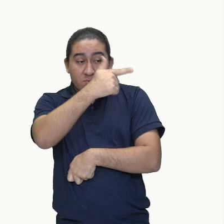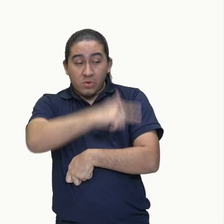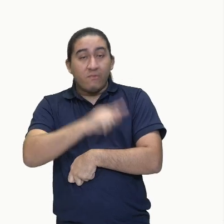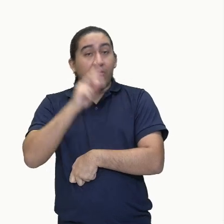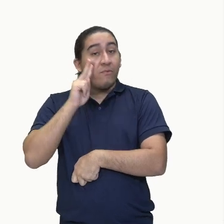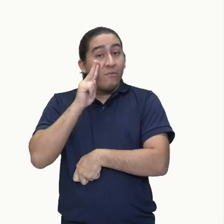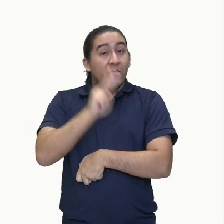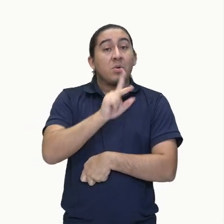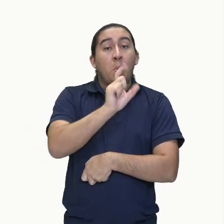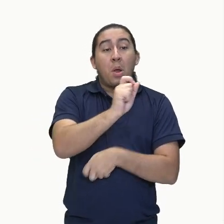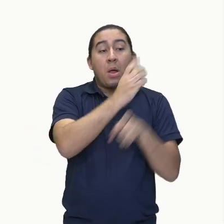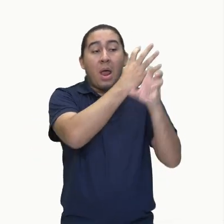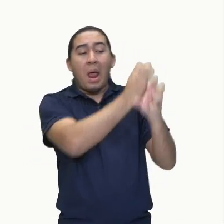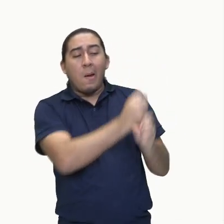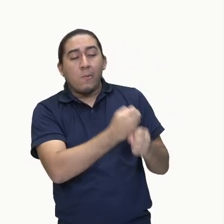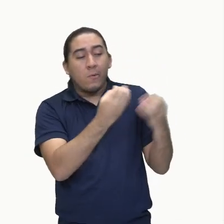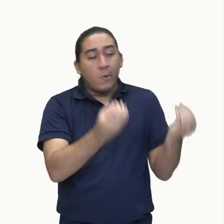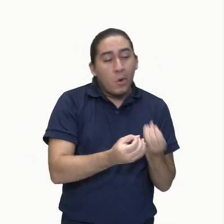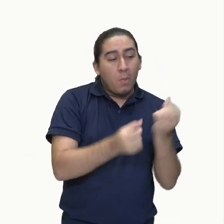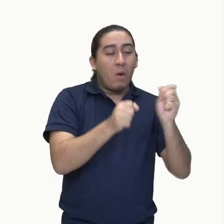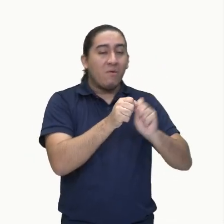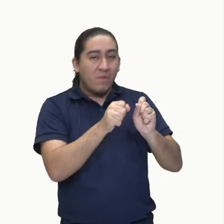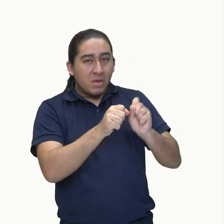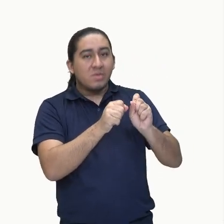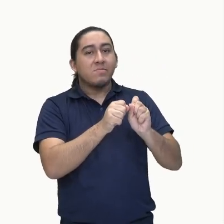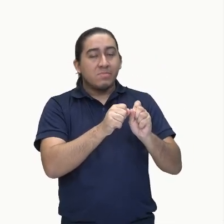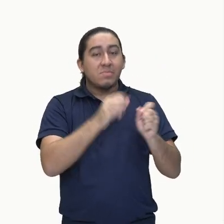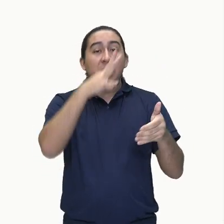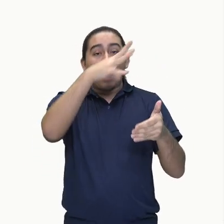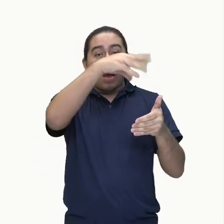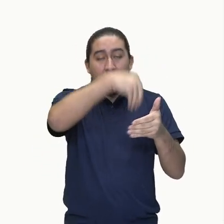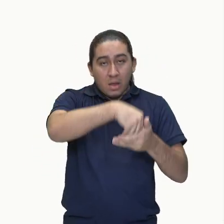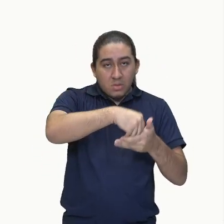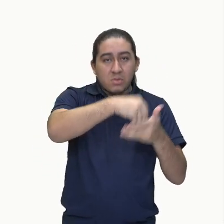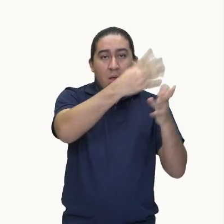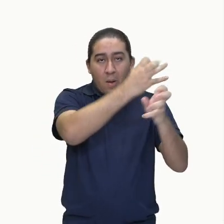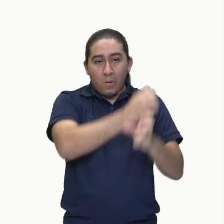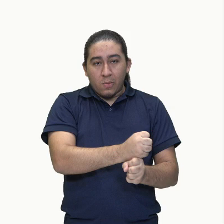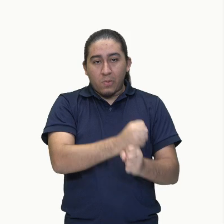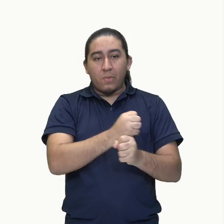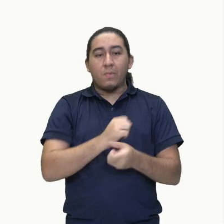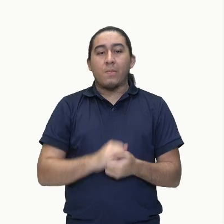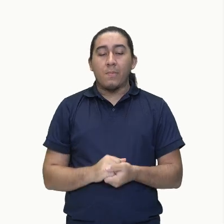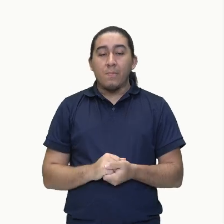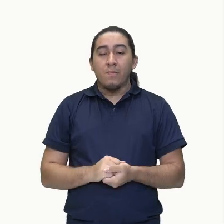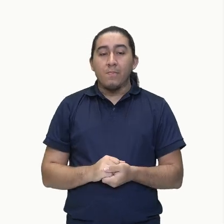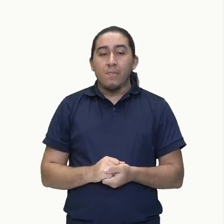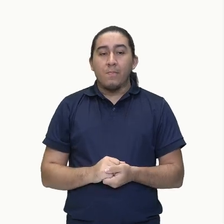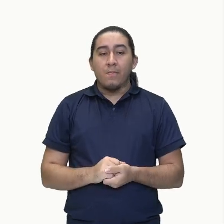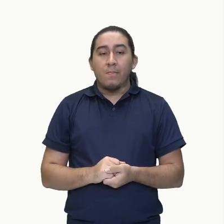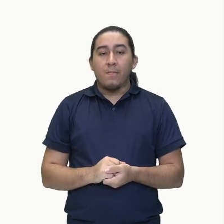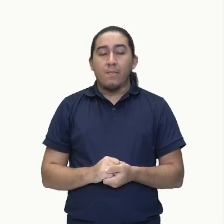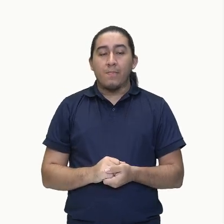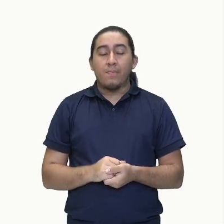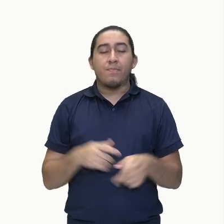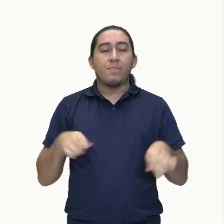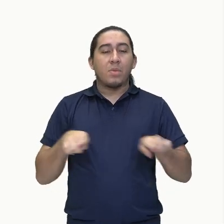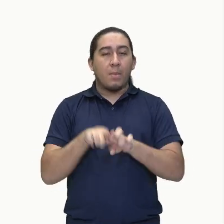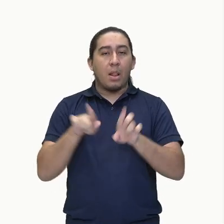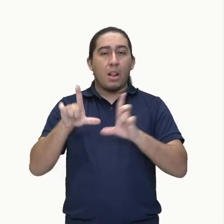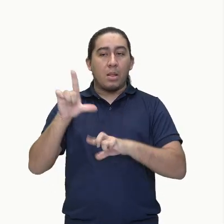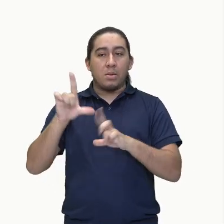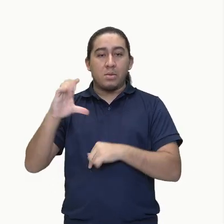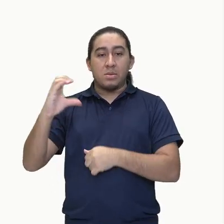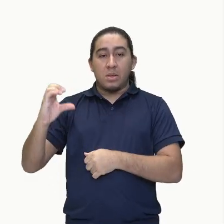de multiplicação na famosíssima tabuada. E aqui, na letra C, nós temos 2 elevado